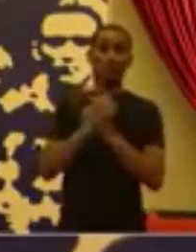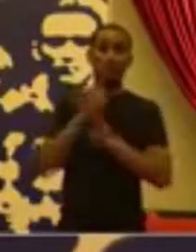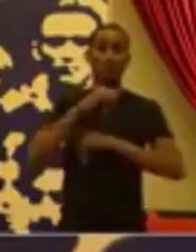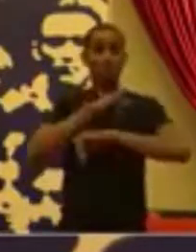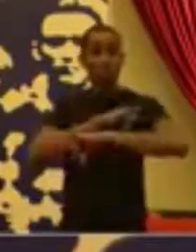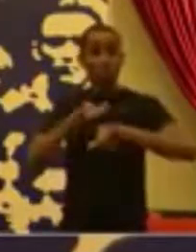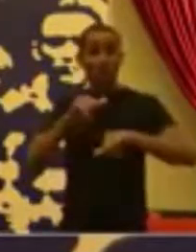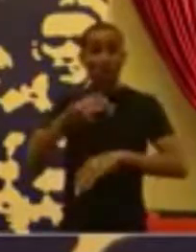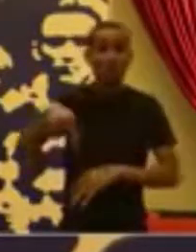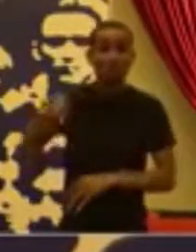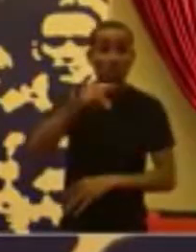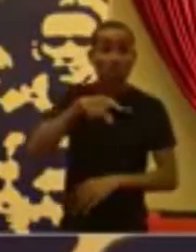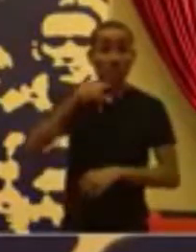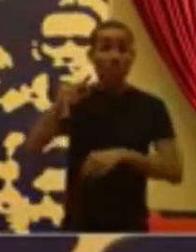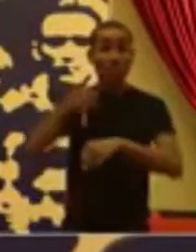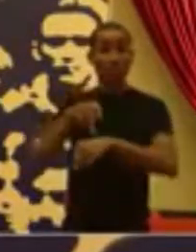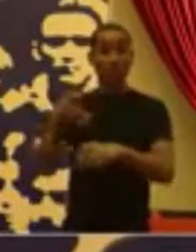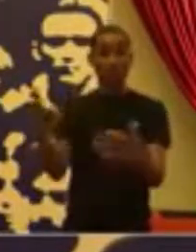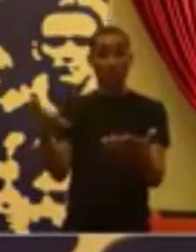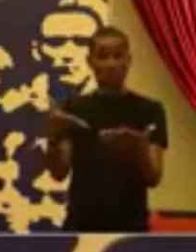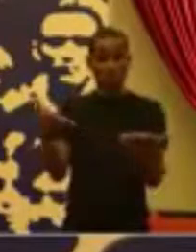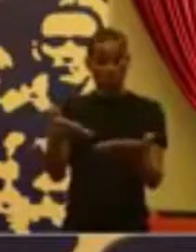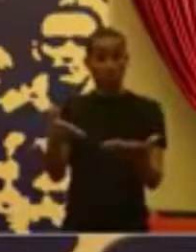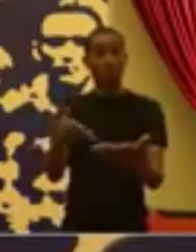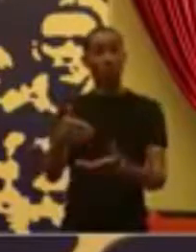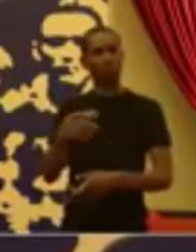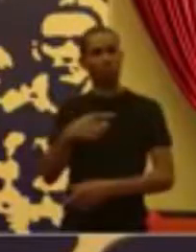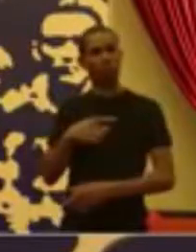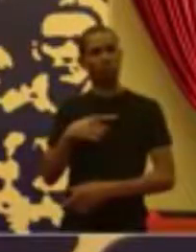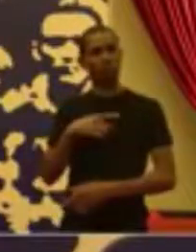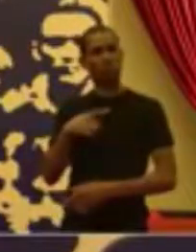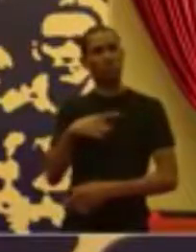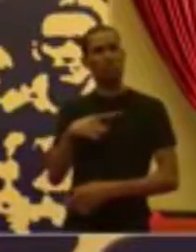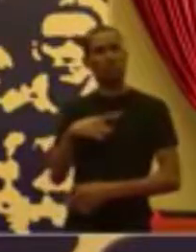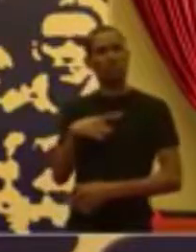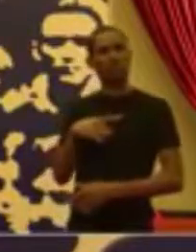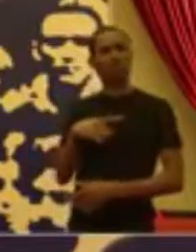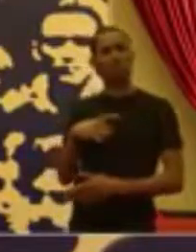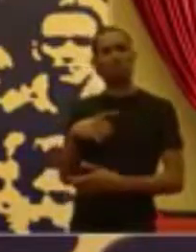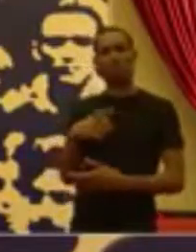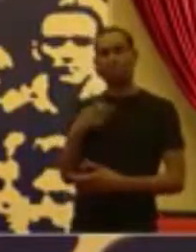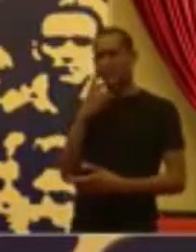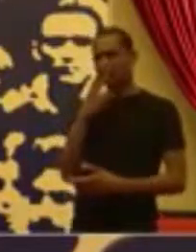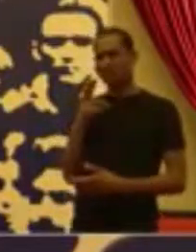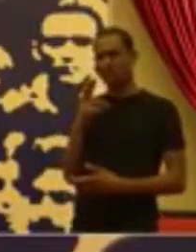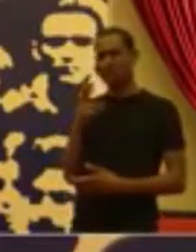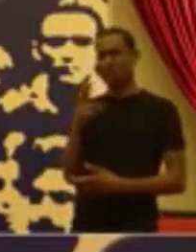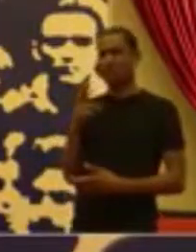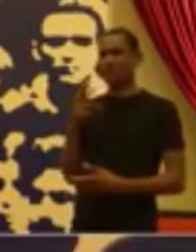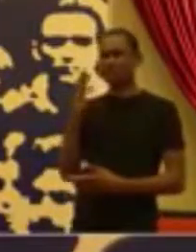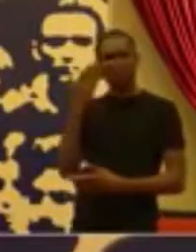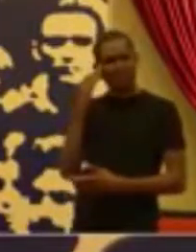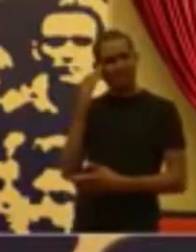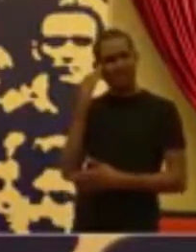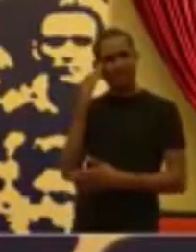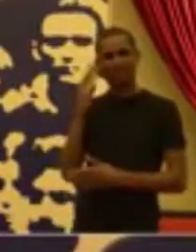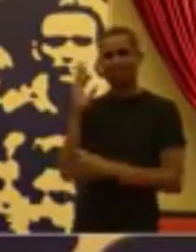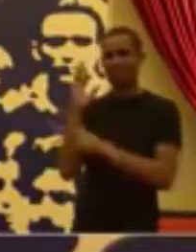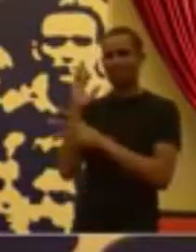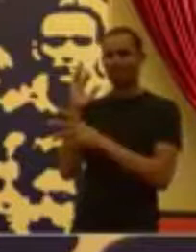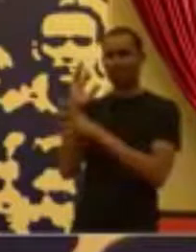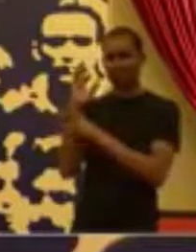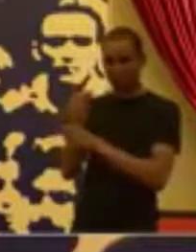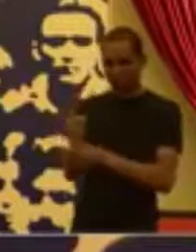país que tem hoje um reconhecimento de retrocesso, onde governantes que